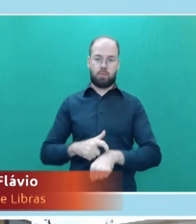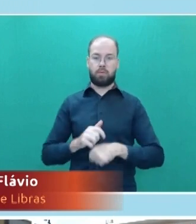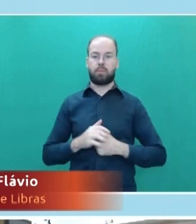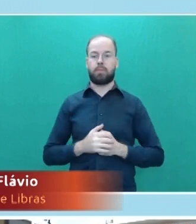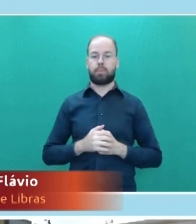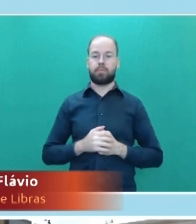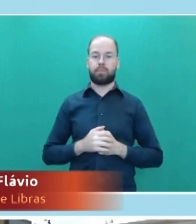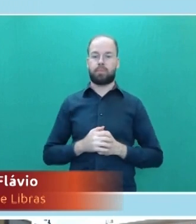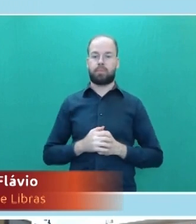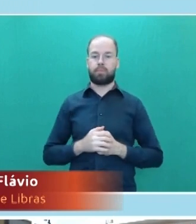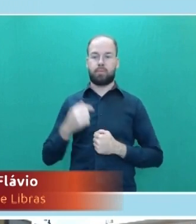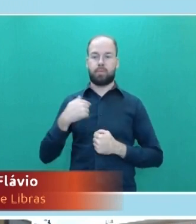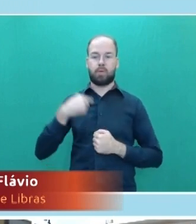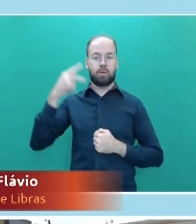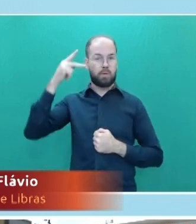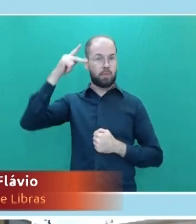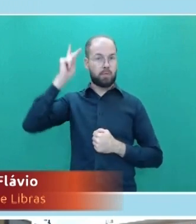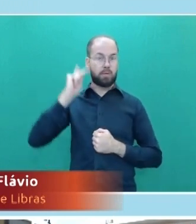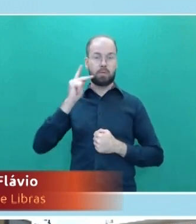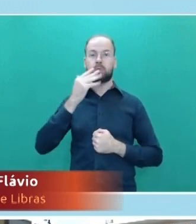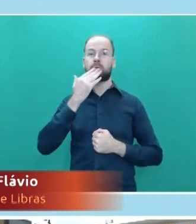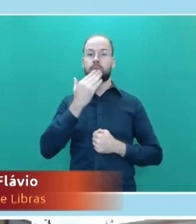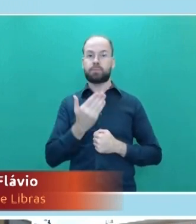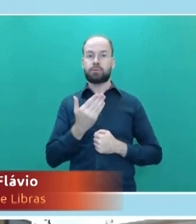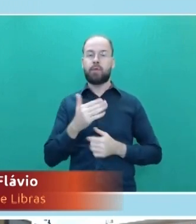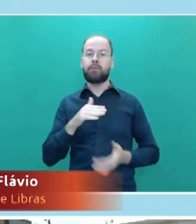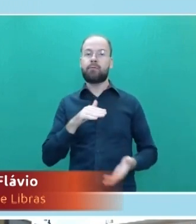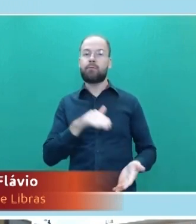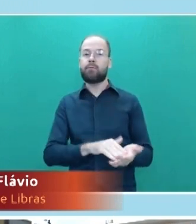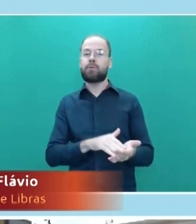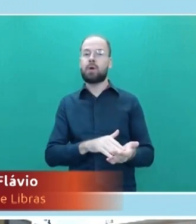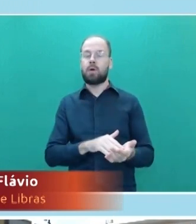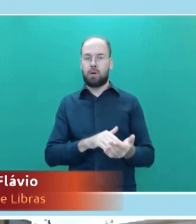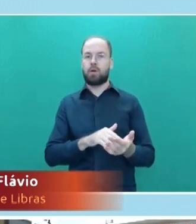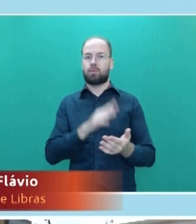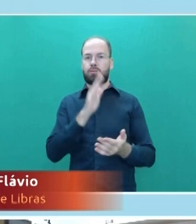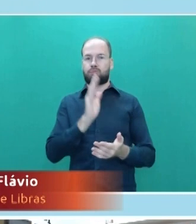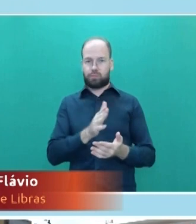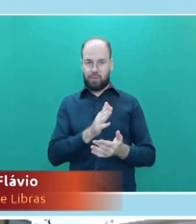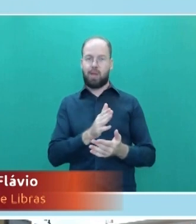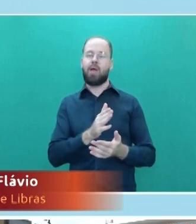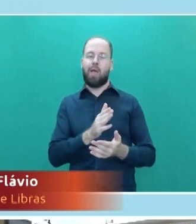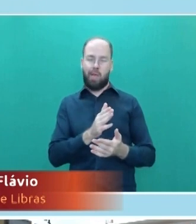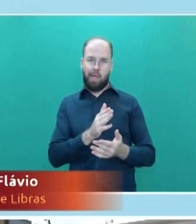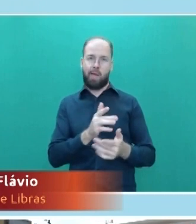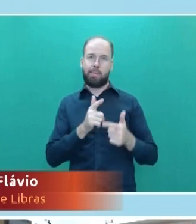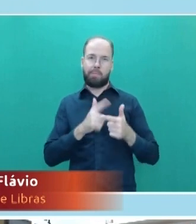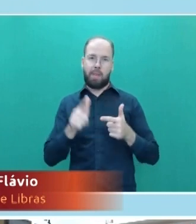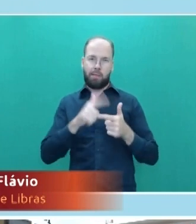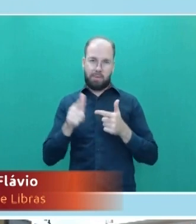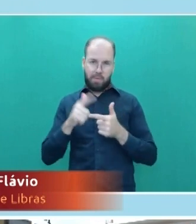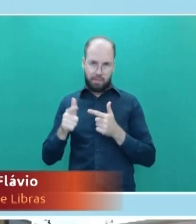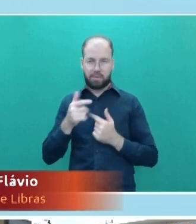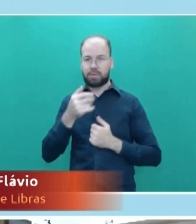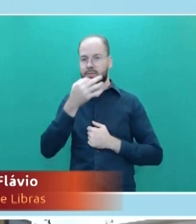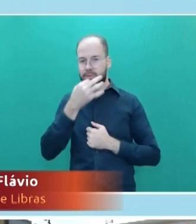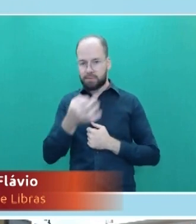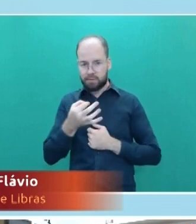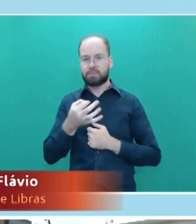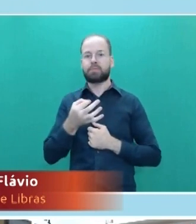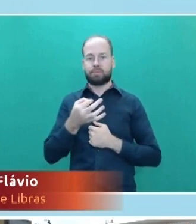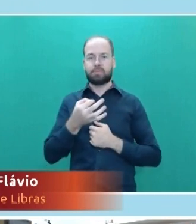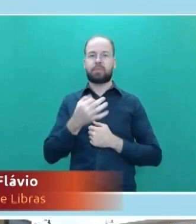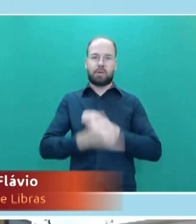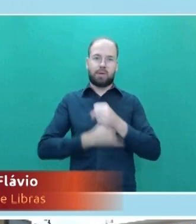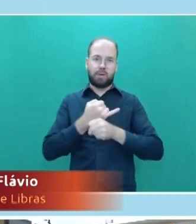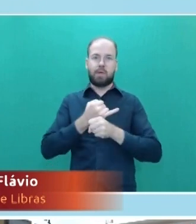Camila, eu vou pedir só repetir o final da pergunta, porque o áudio deu uma travadinha. Perdão, nossa internet não está muito